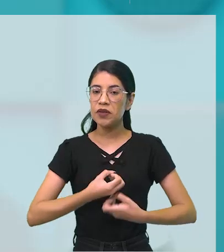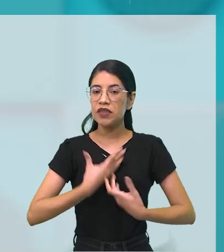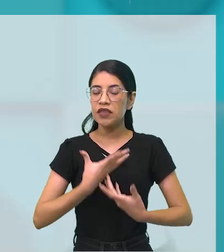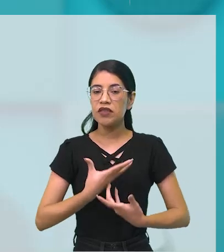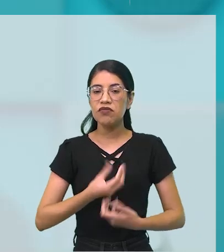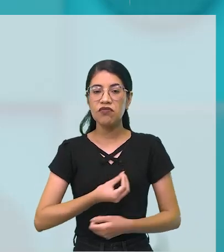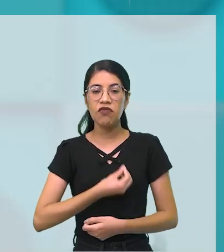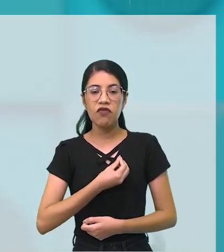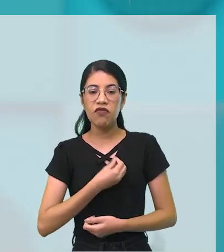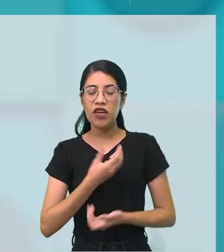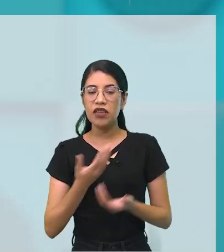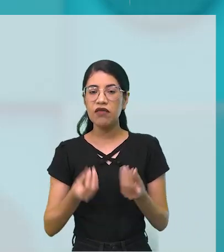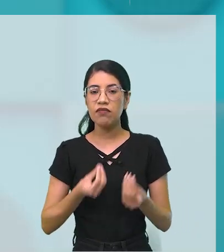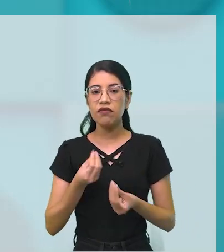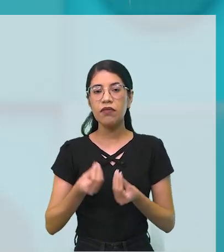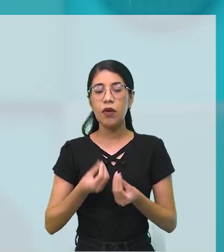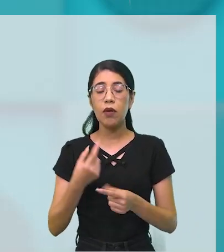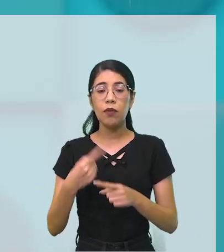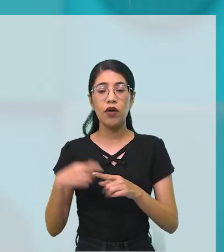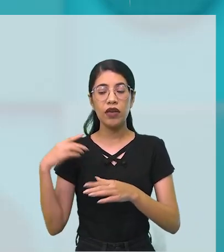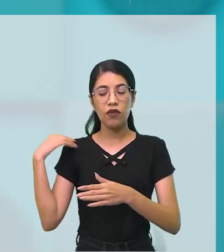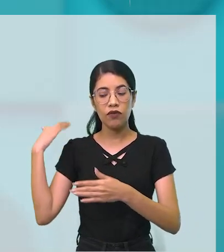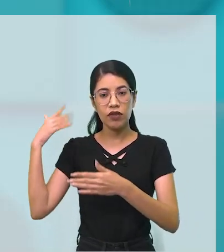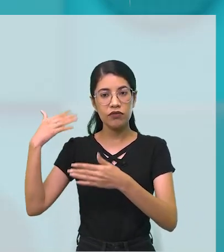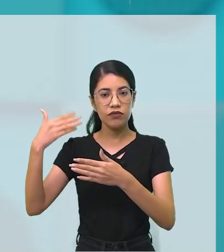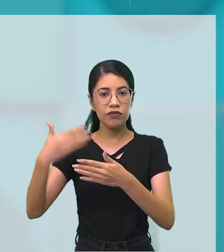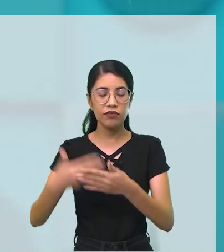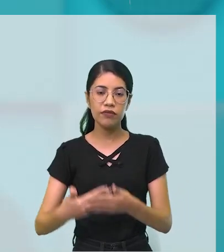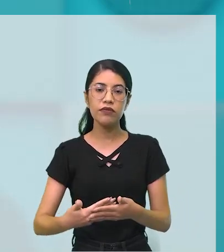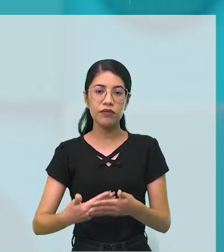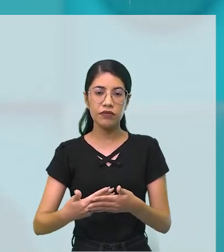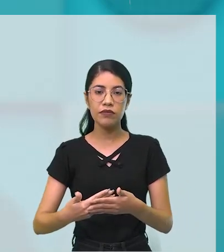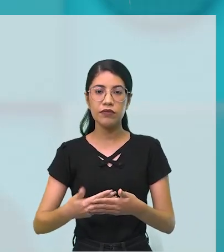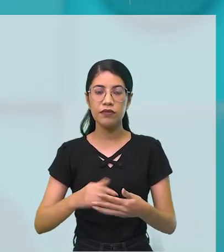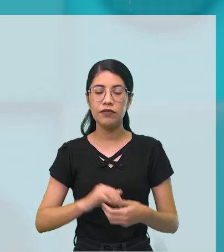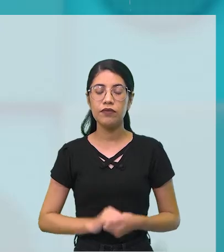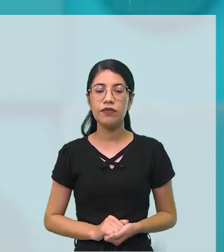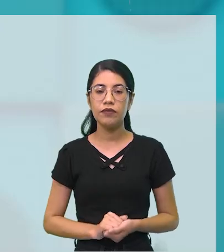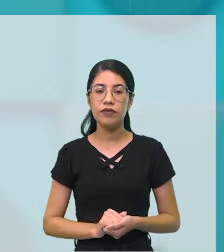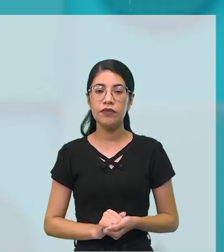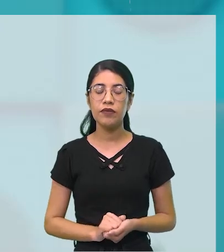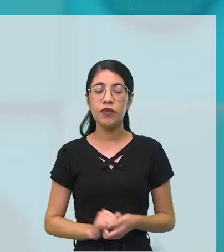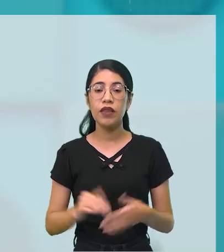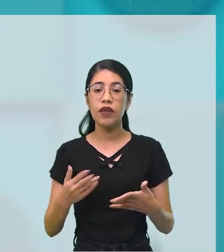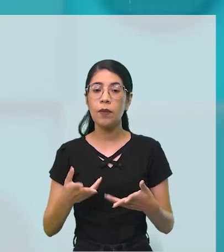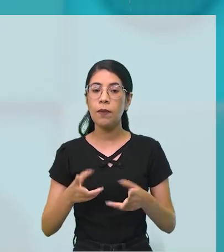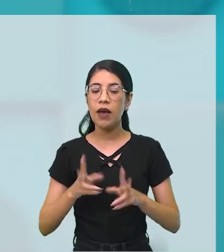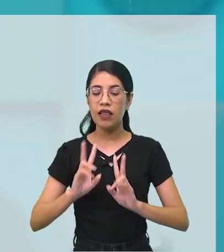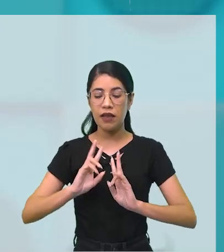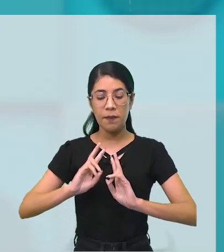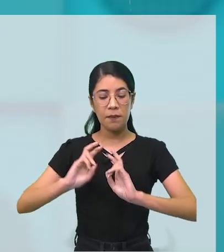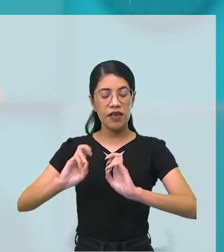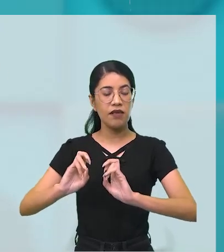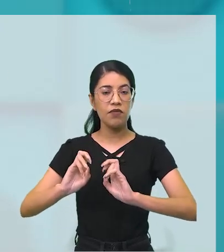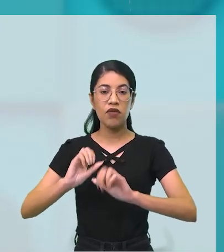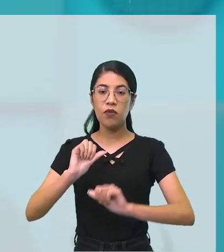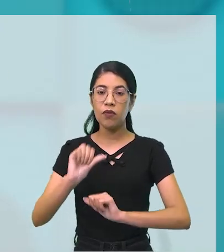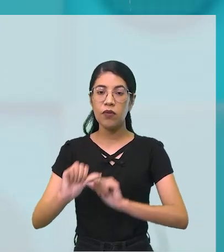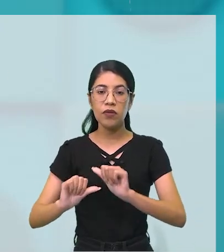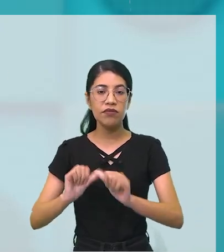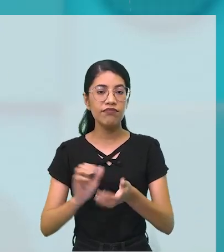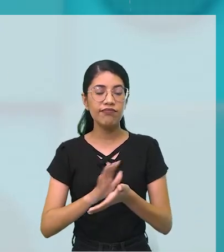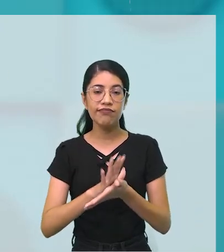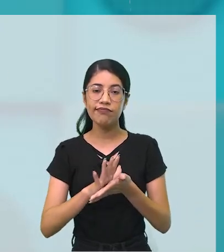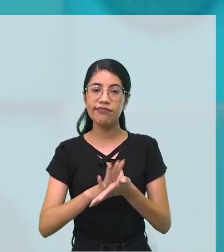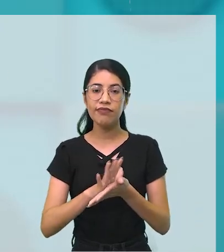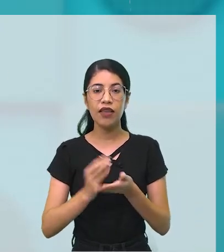vida devido à passagem desse tempo, certo? E aí ela fala que ela não percebeu essas mudanças